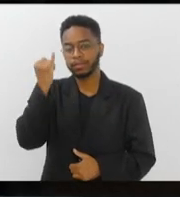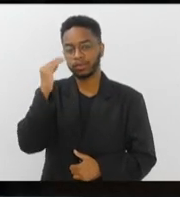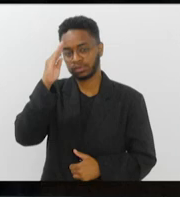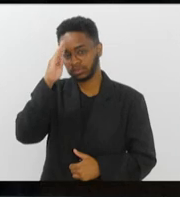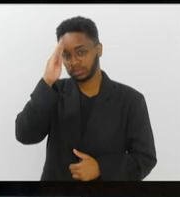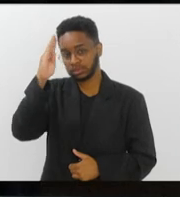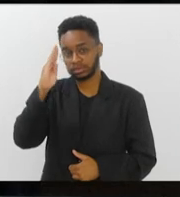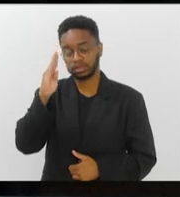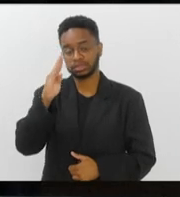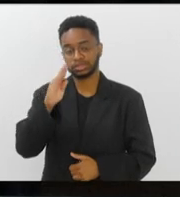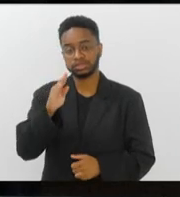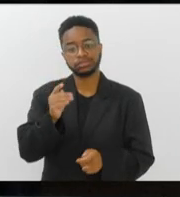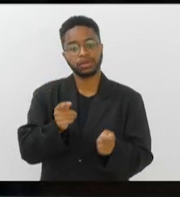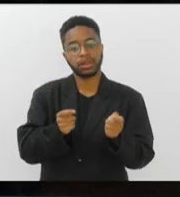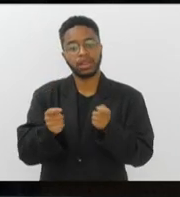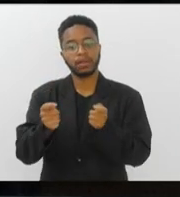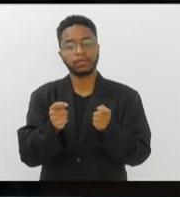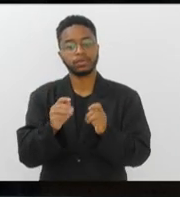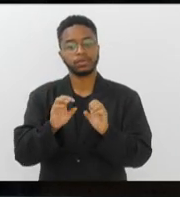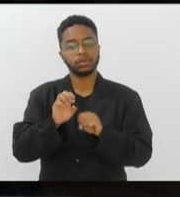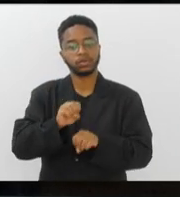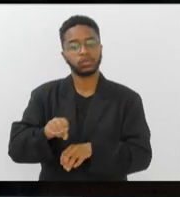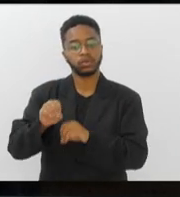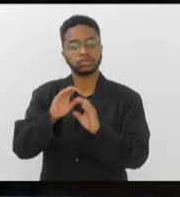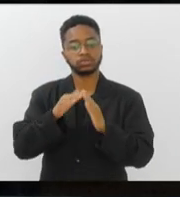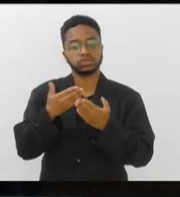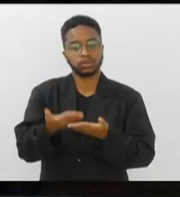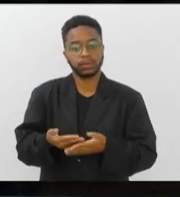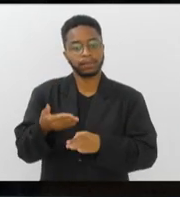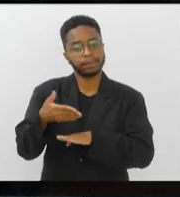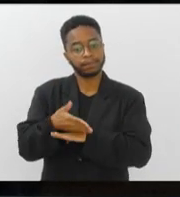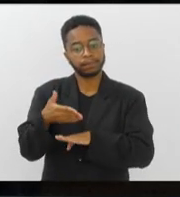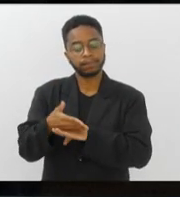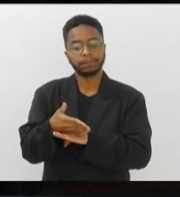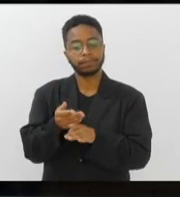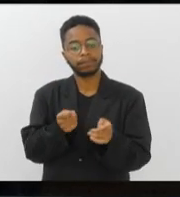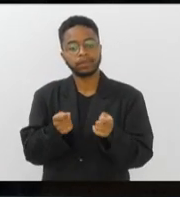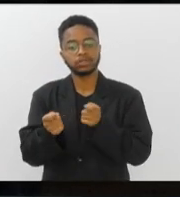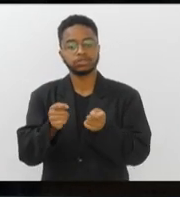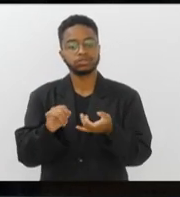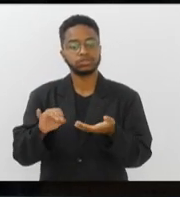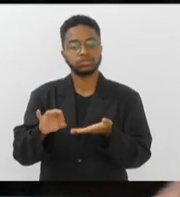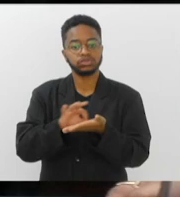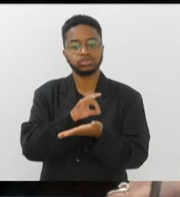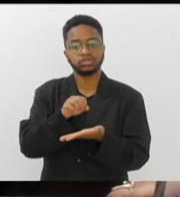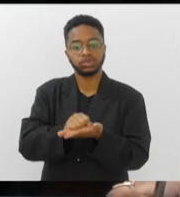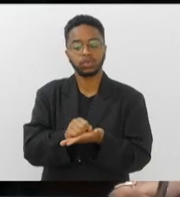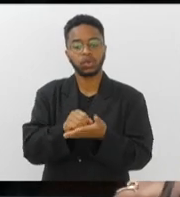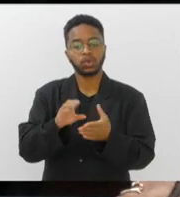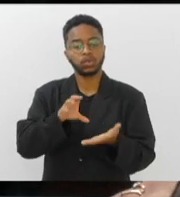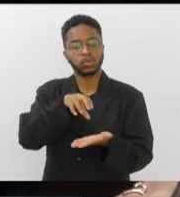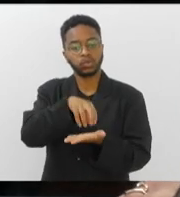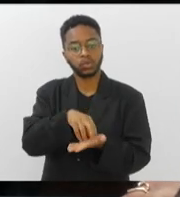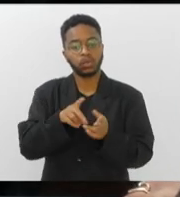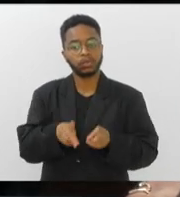da mediação escolar a participação de mediadores inscritos no núcleo permanente de métodos